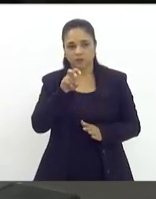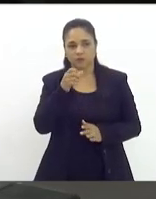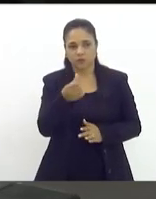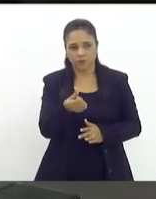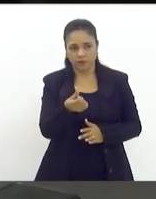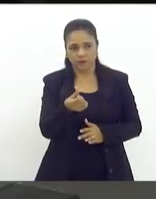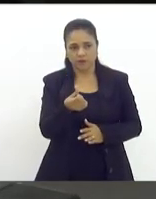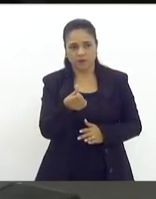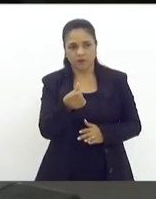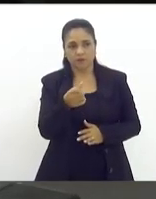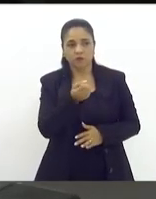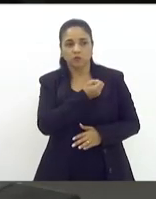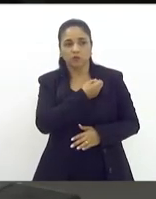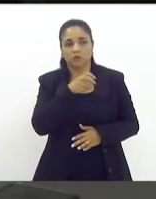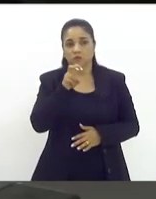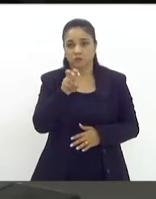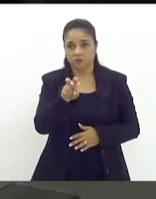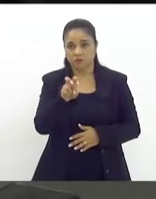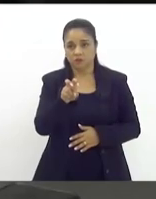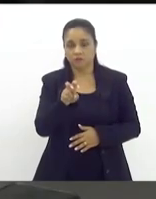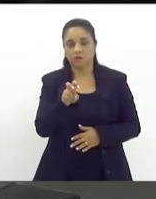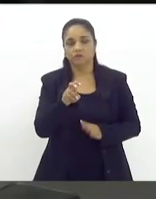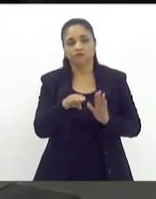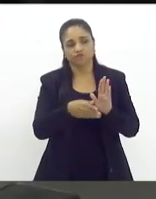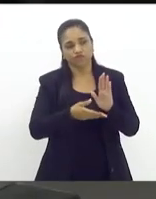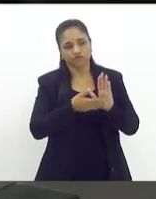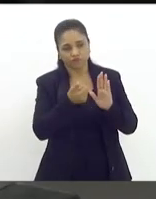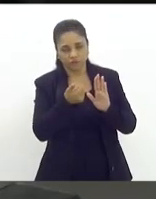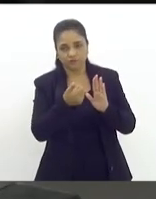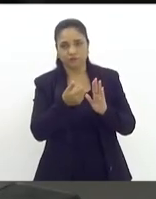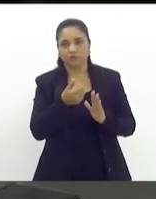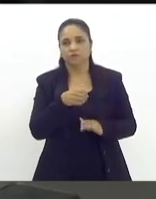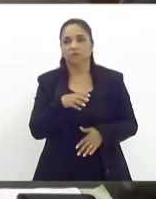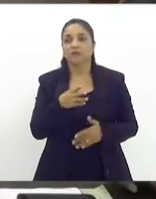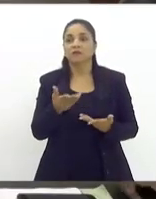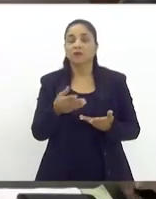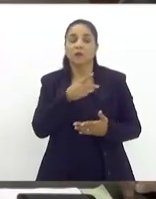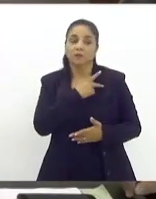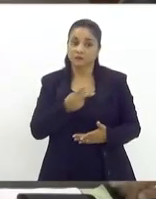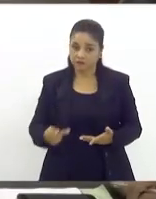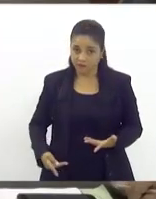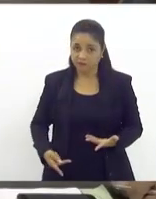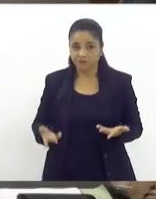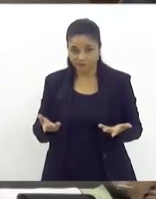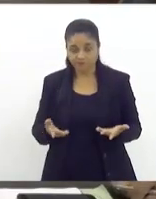o item número 5 da pauta. O deputado, presidente, deputado Rodrigo Amorim,